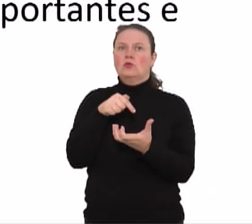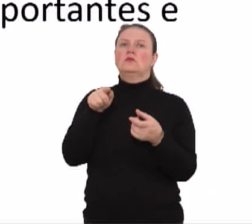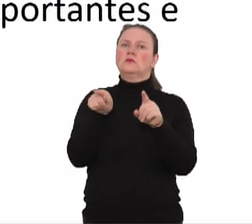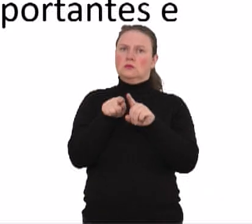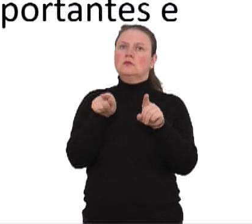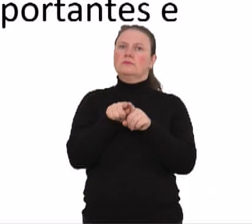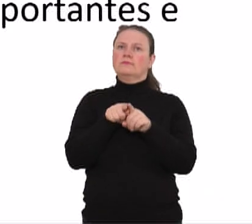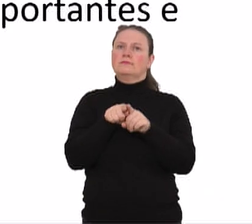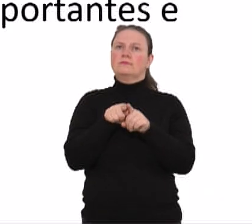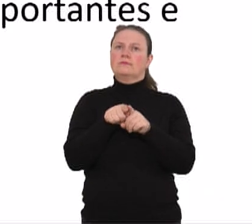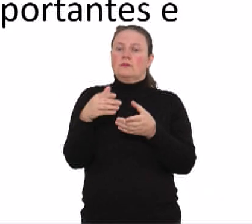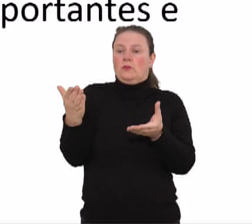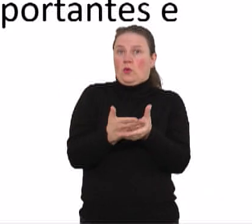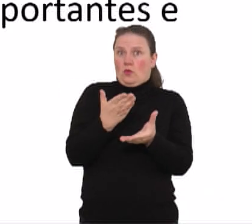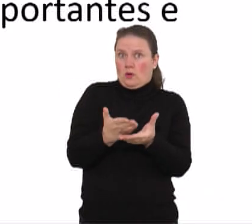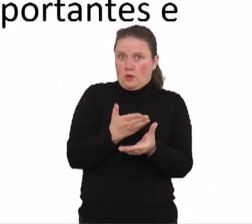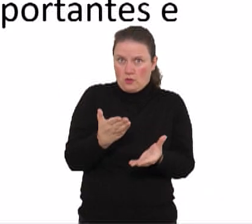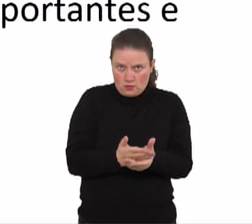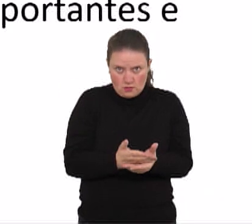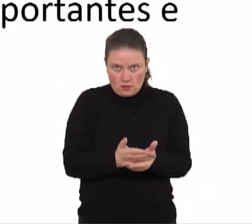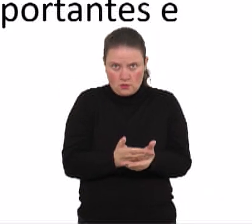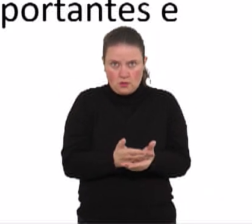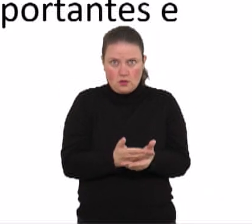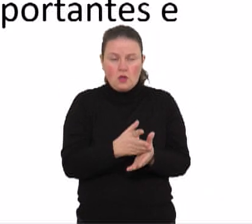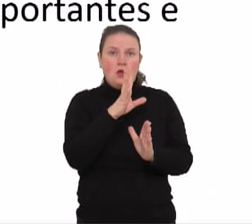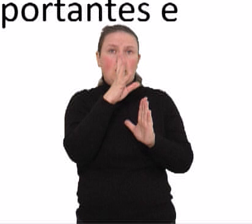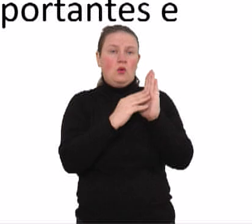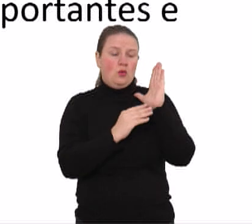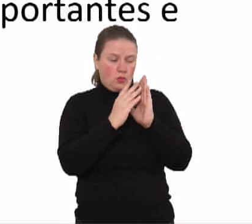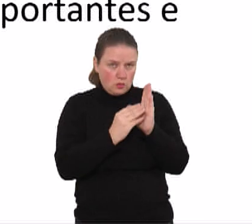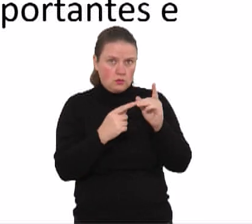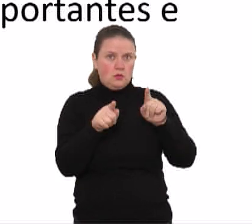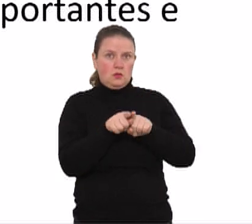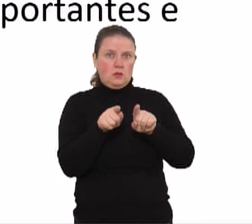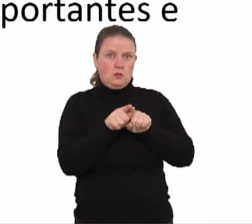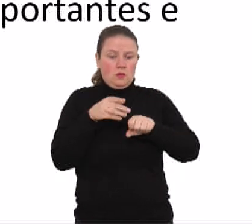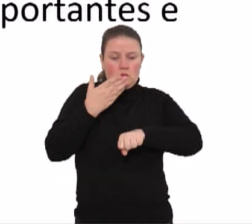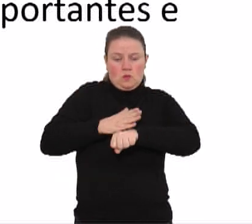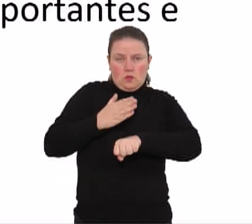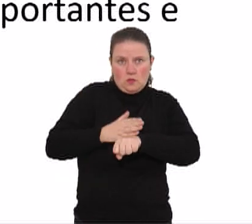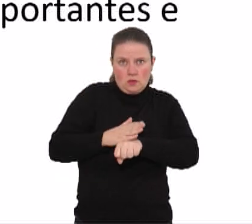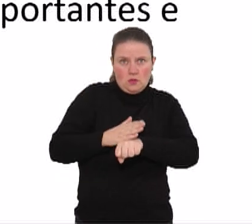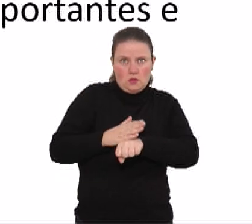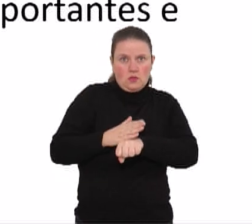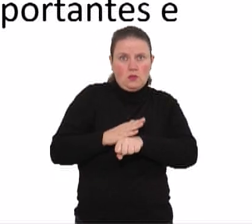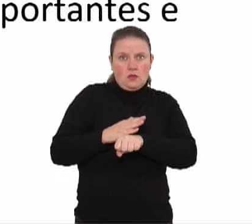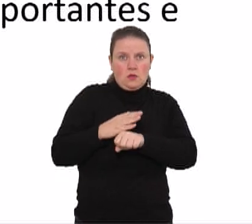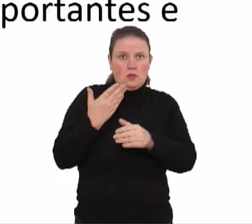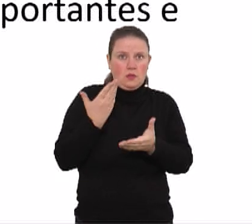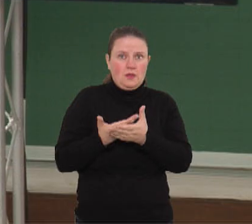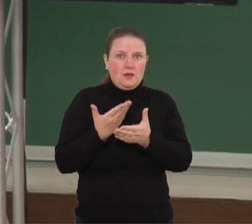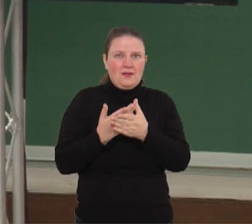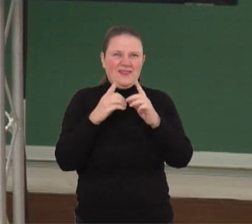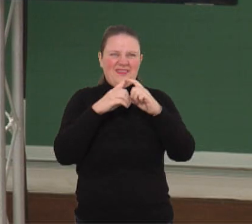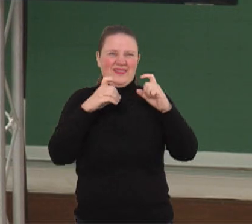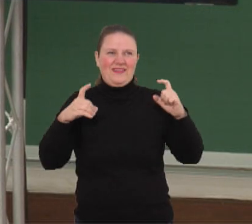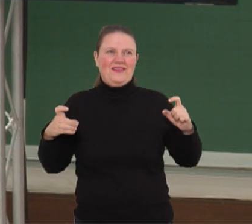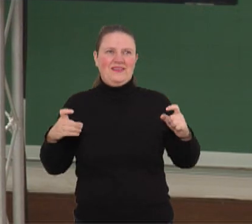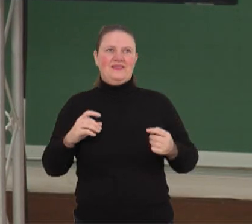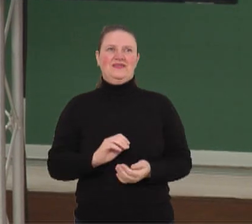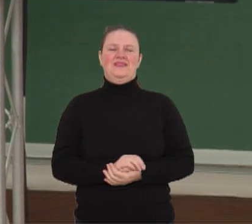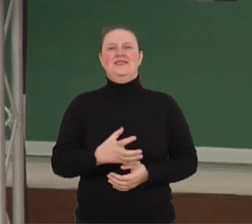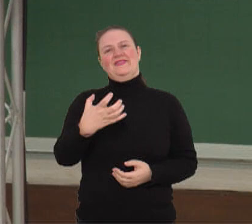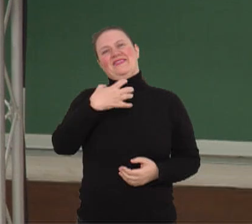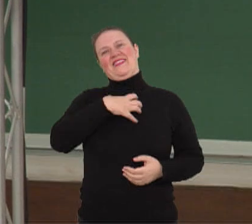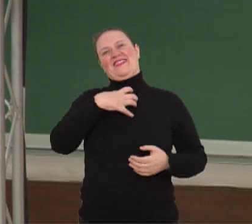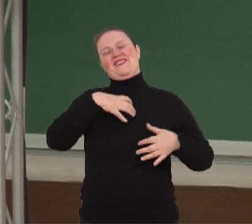com o caderno para anotar os pontos importantes e repetir os exercícios, regra de todas as aulas de ciências, e ser feliz.